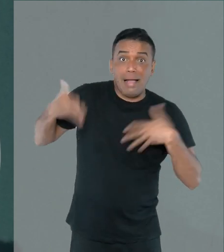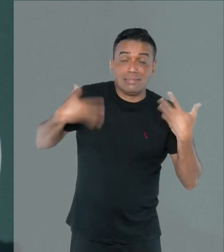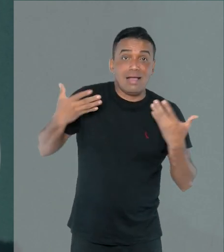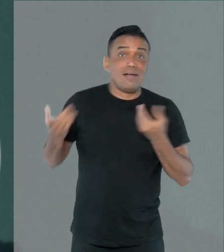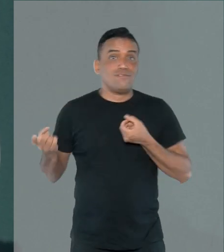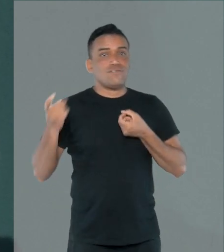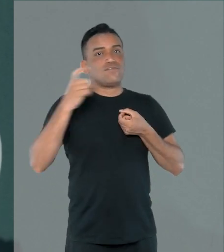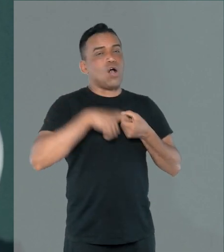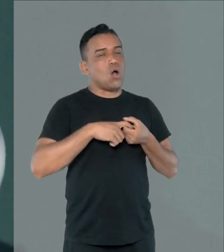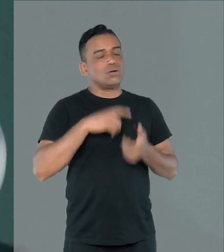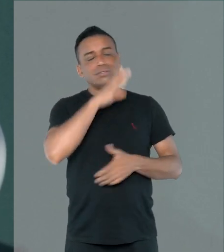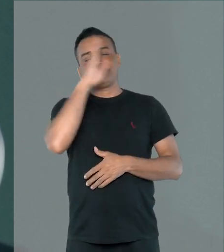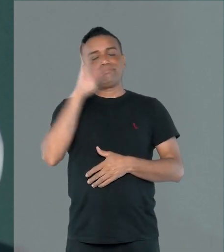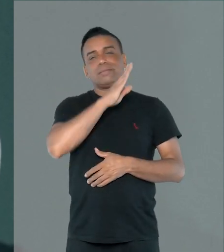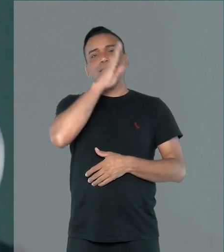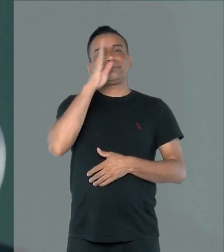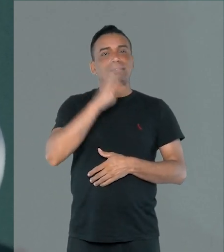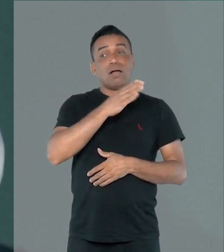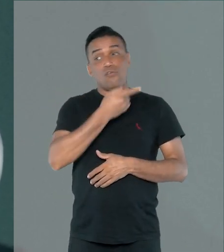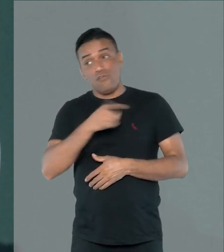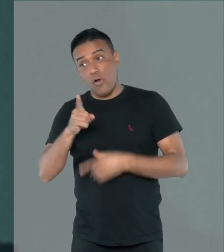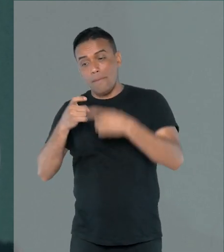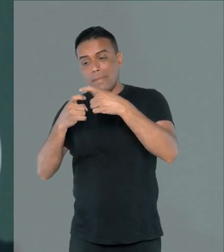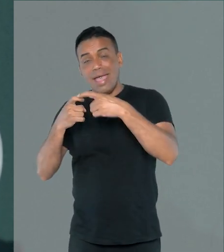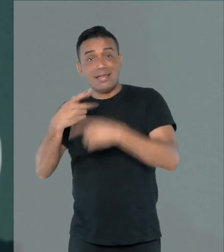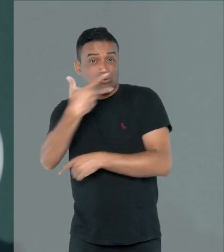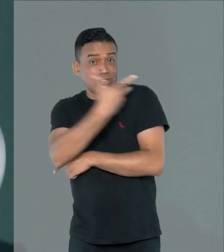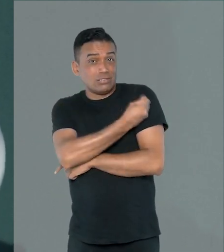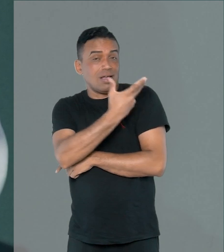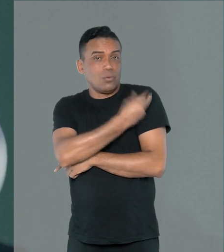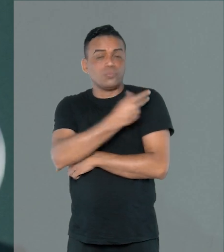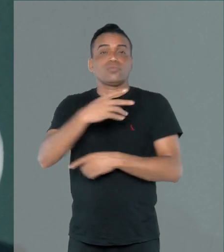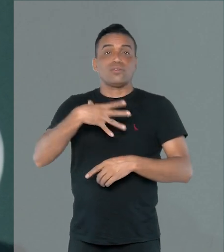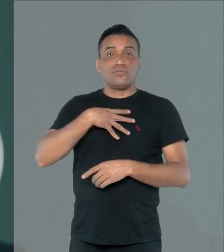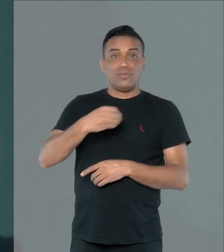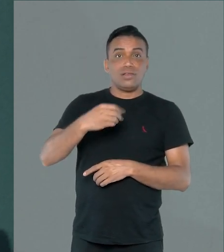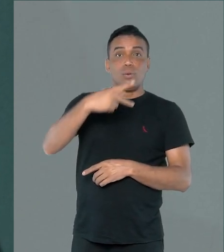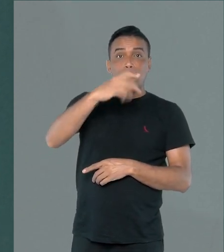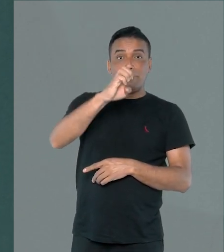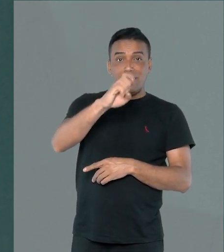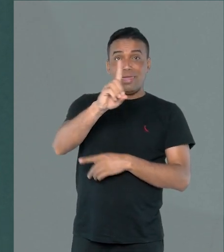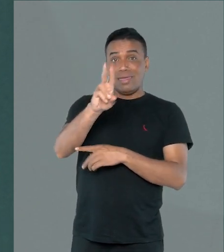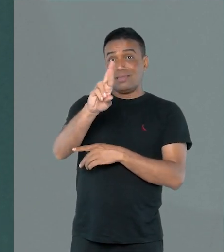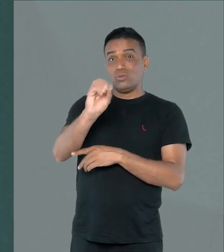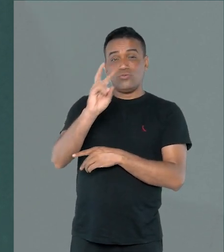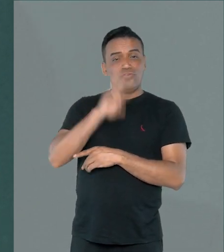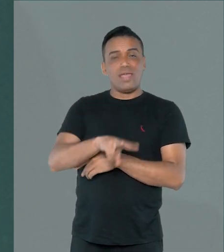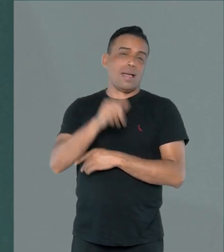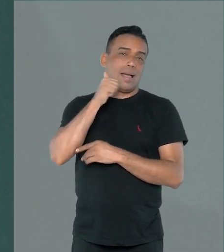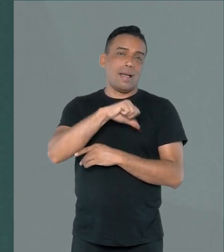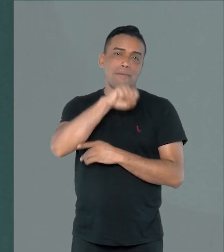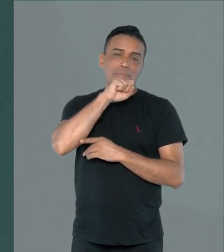médico, dá algumas injeções. O Pedro é quem vê a mãe morrer. E depois a cena, porque o bonito da